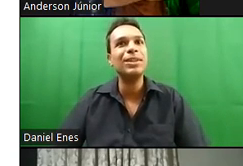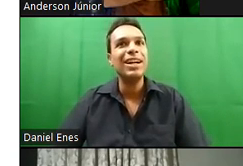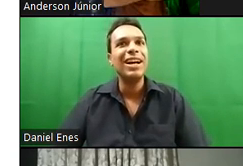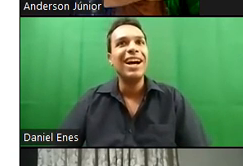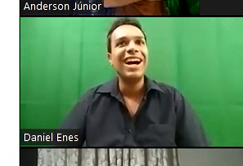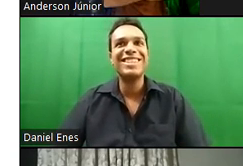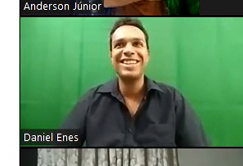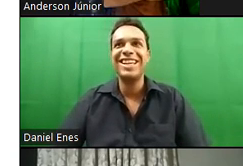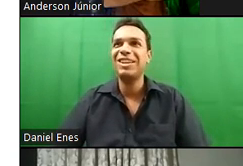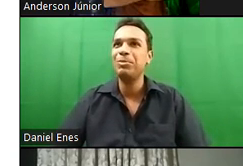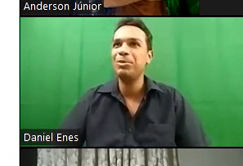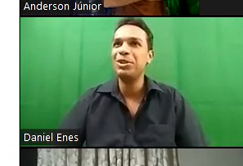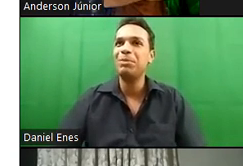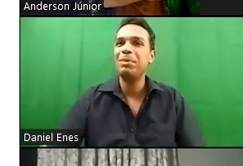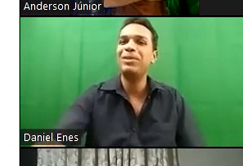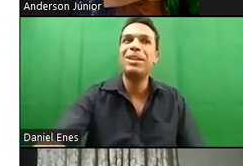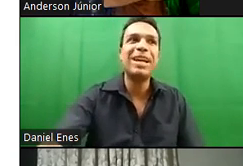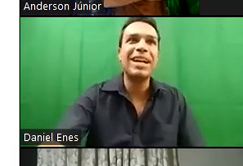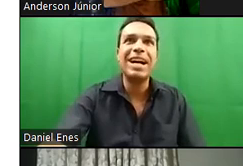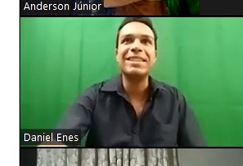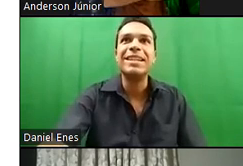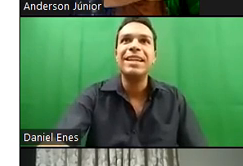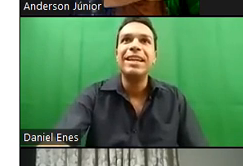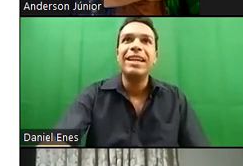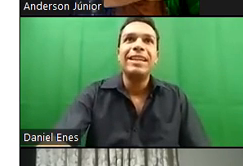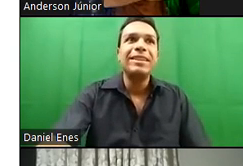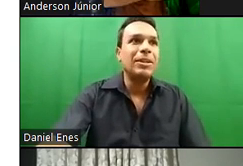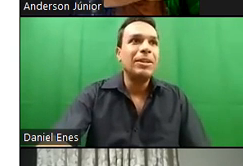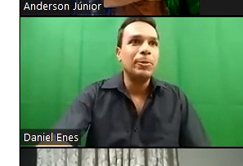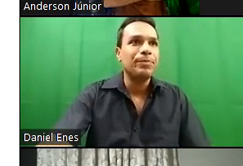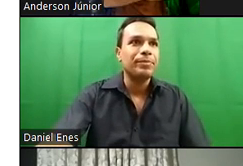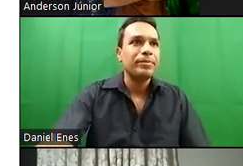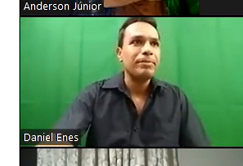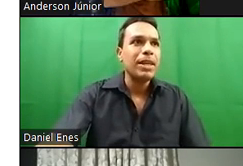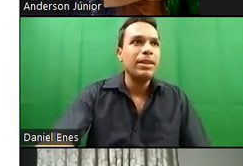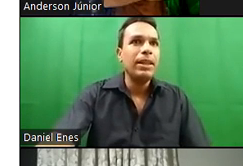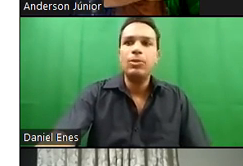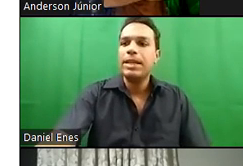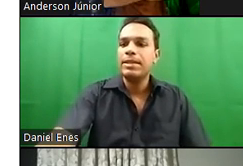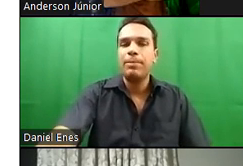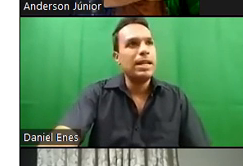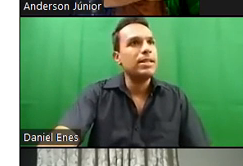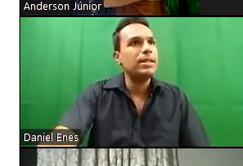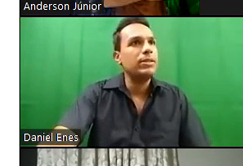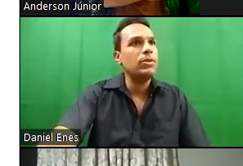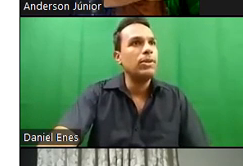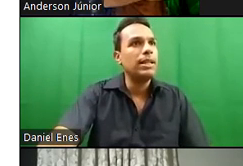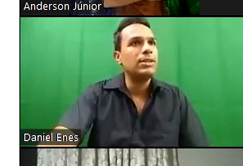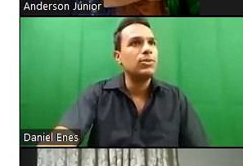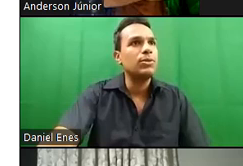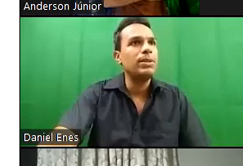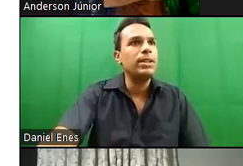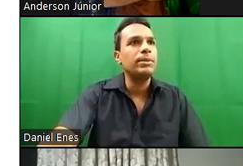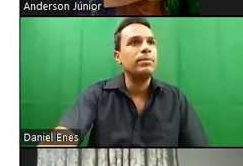falam assim, né? Tem um mudinho perto da minha casa. Então, né, no caso dessa palestra aqui, eu vou